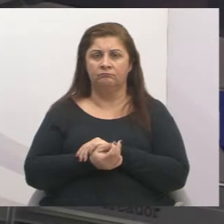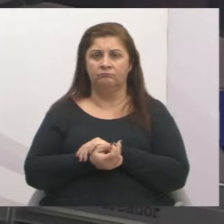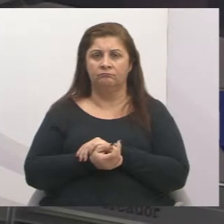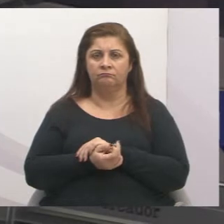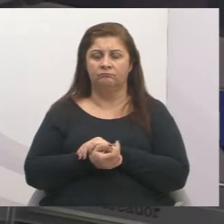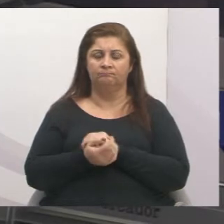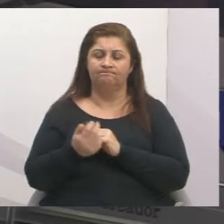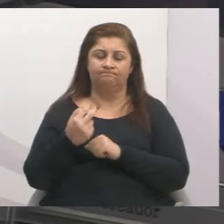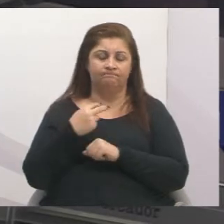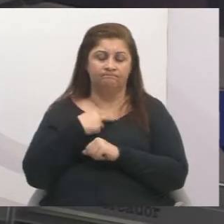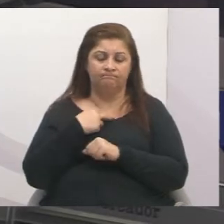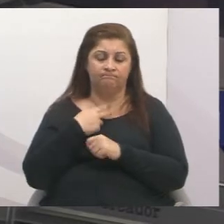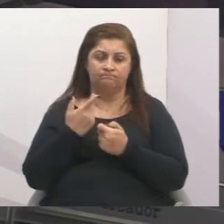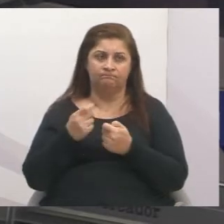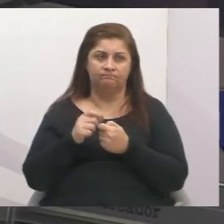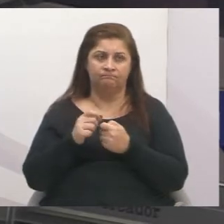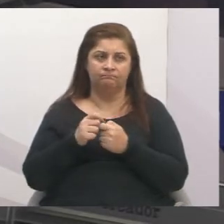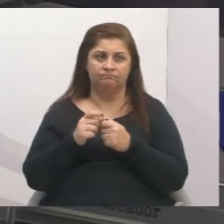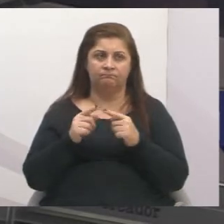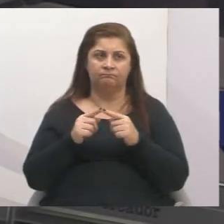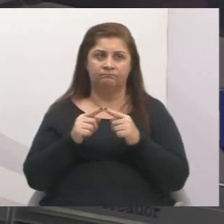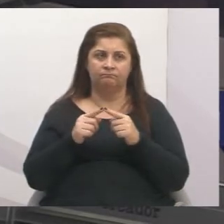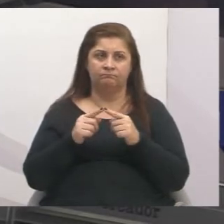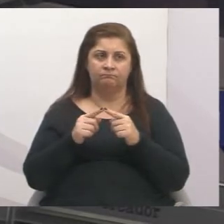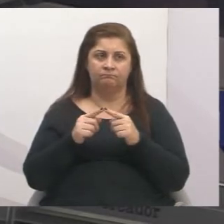estar sendo feito. Mas,